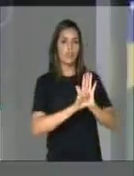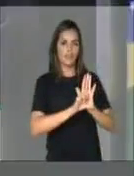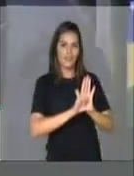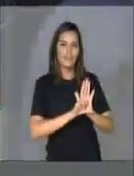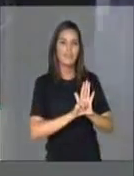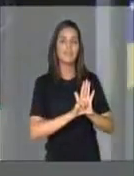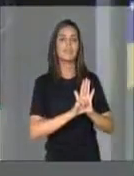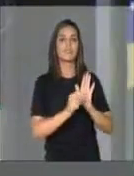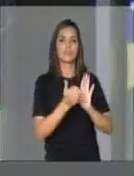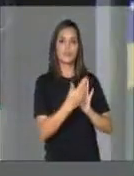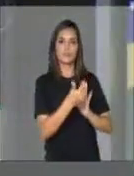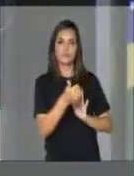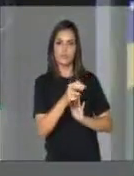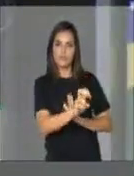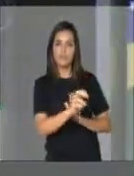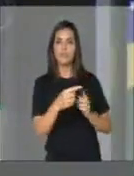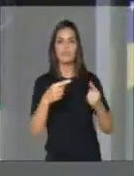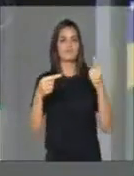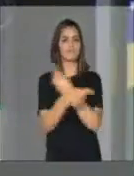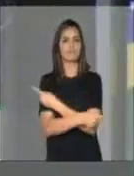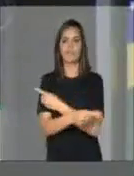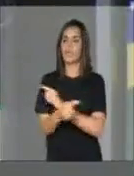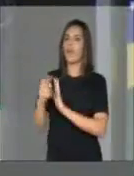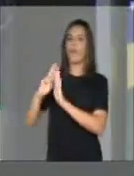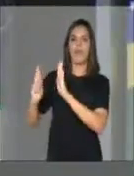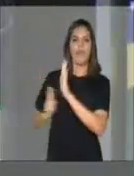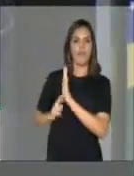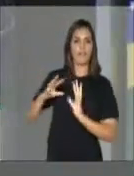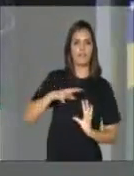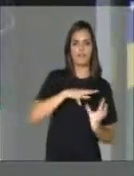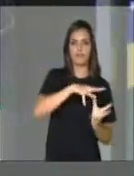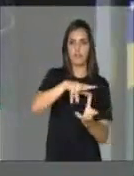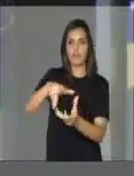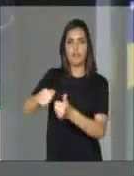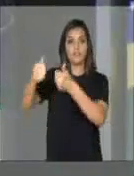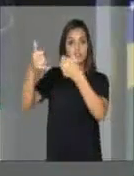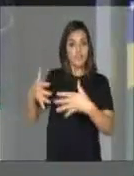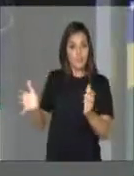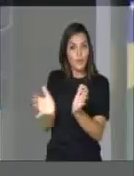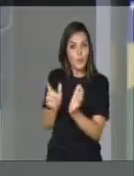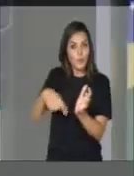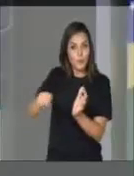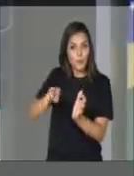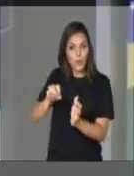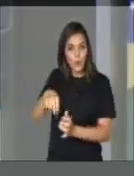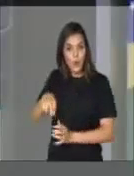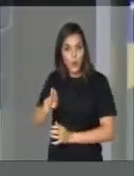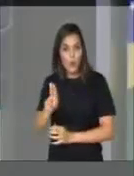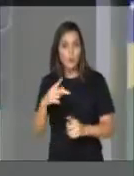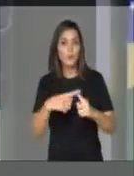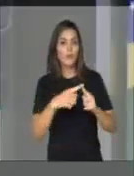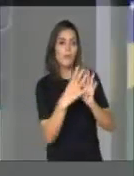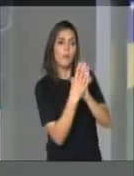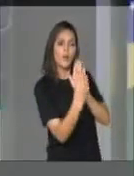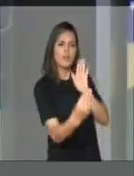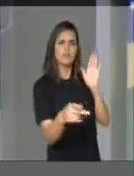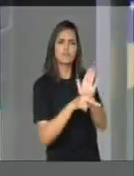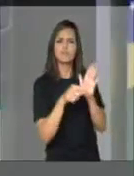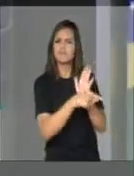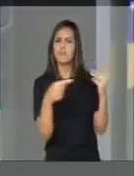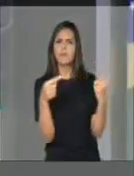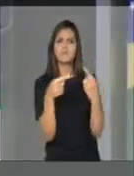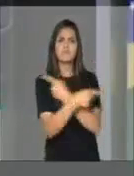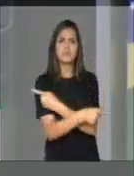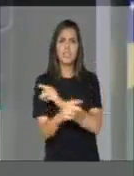da lei de 2015 não é plenamente compatível com o padrão internacional expresso nas recomendações do grupo, sobretudo por impor modelos de